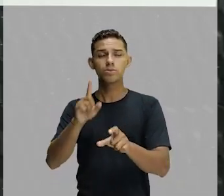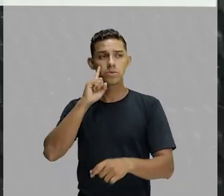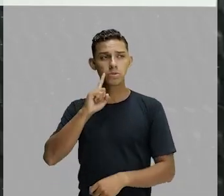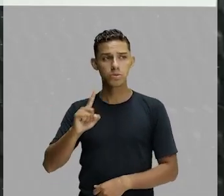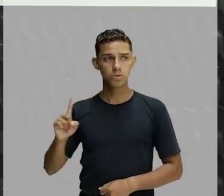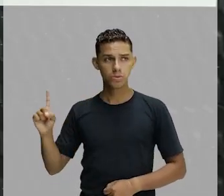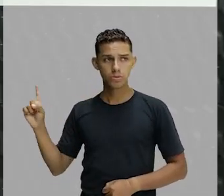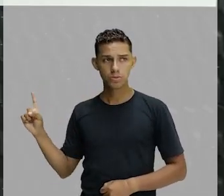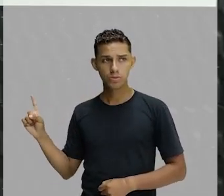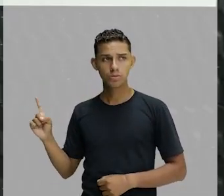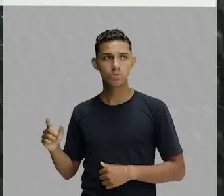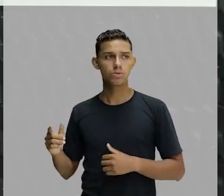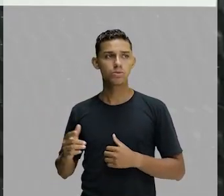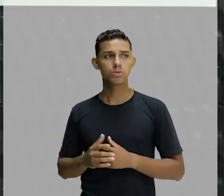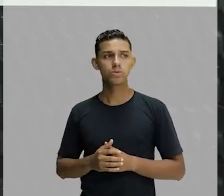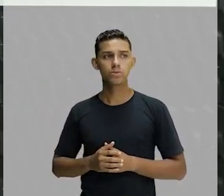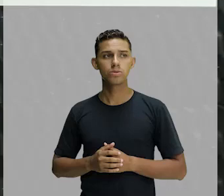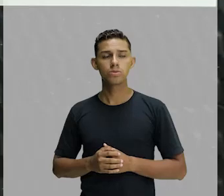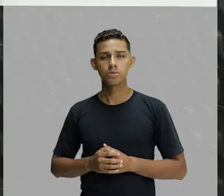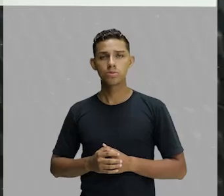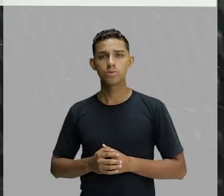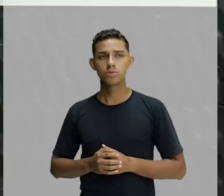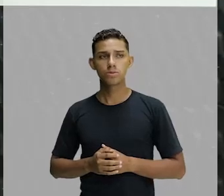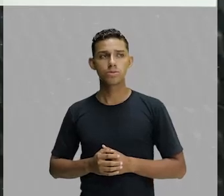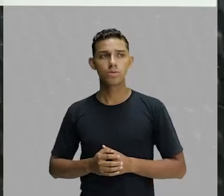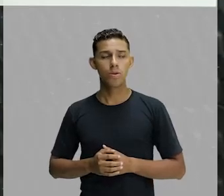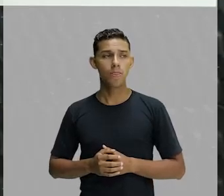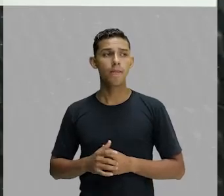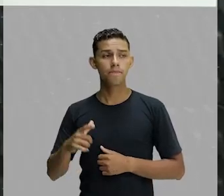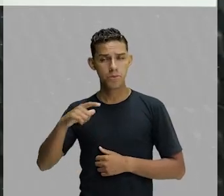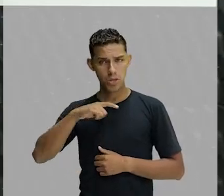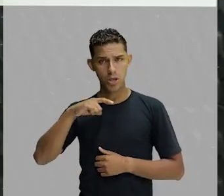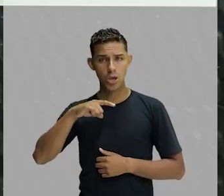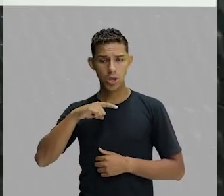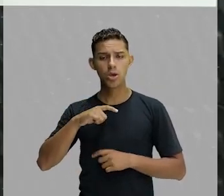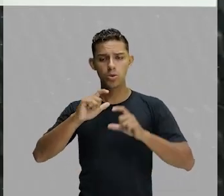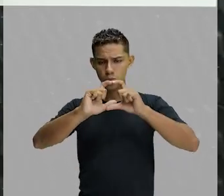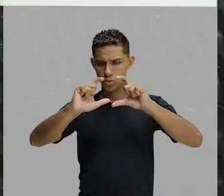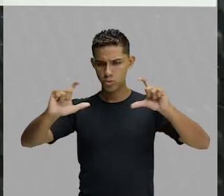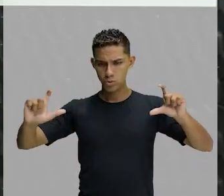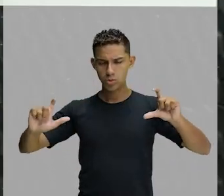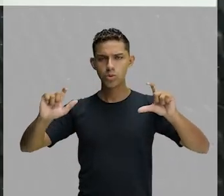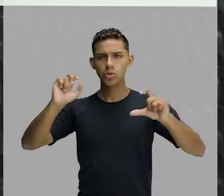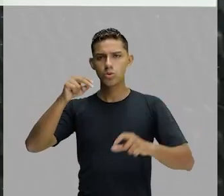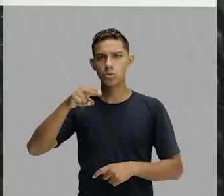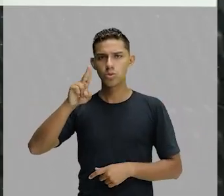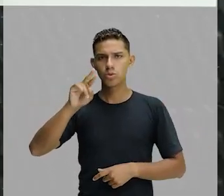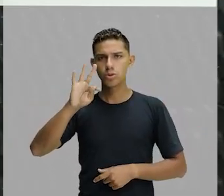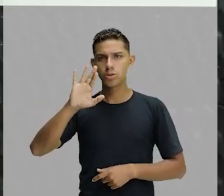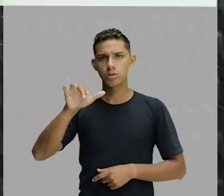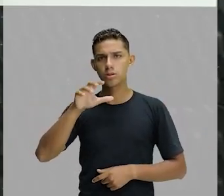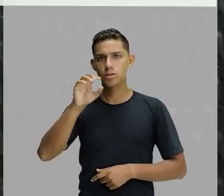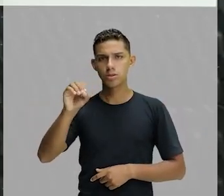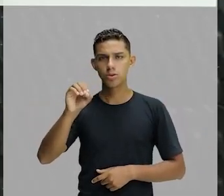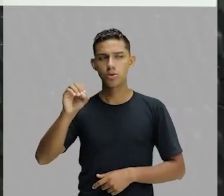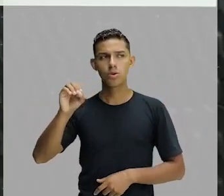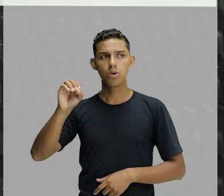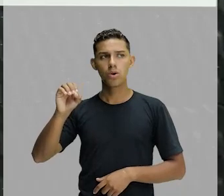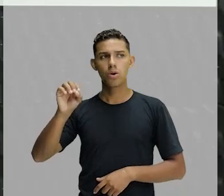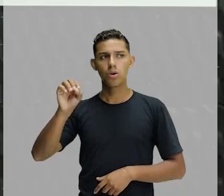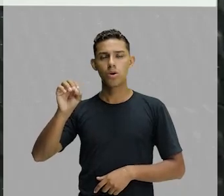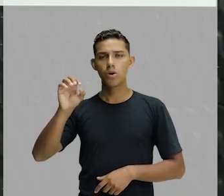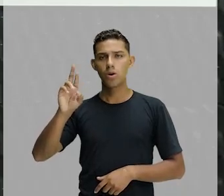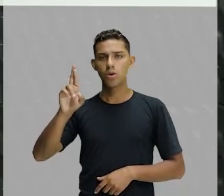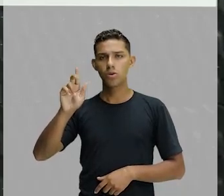moléculas de oxigênio. Então, eu tenho a nutrição orgânica, que é a produção ou síntese de